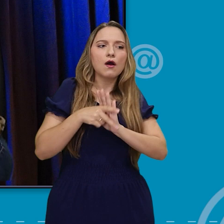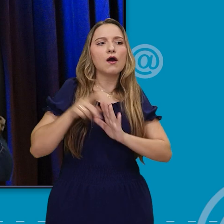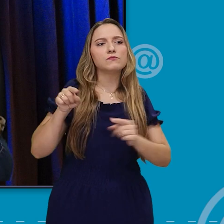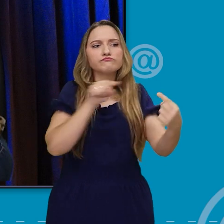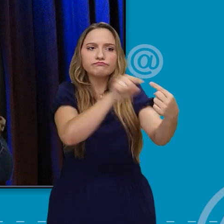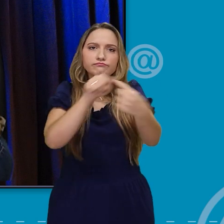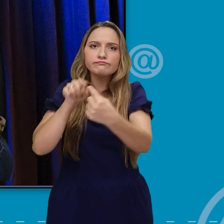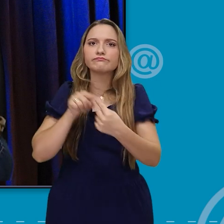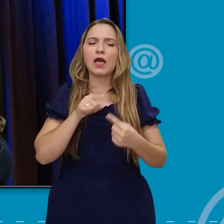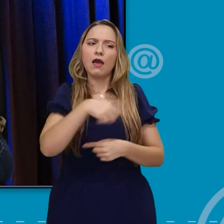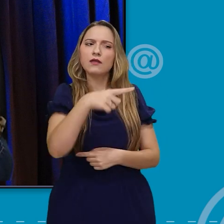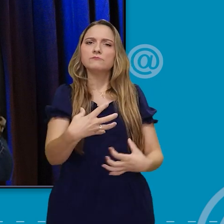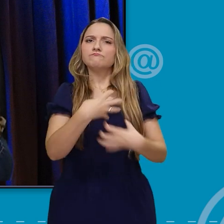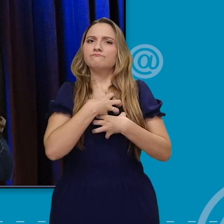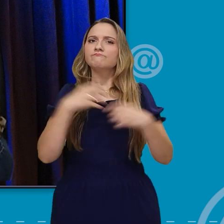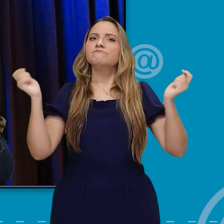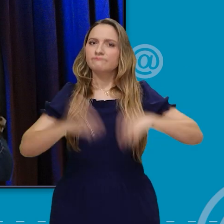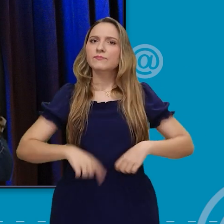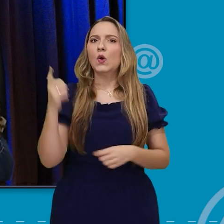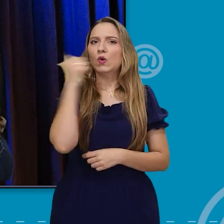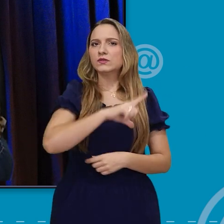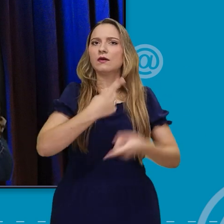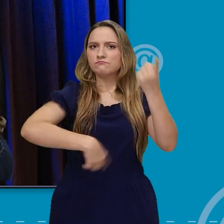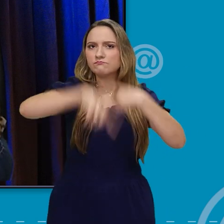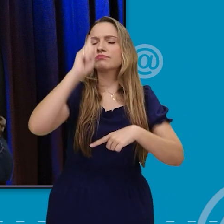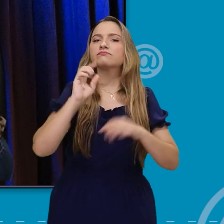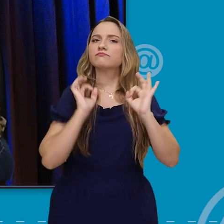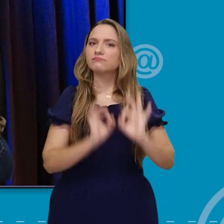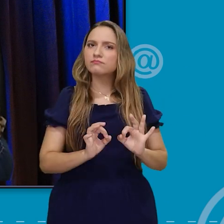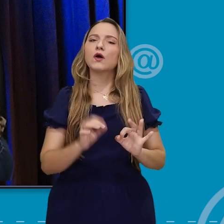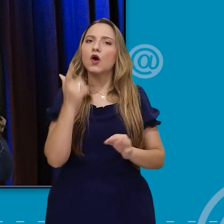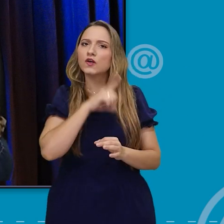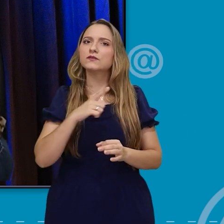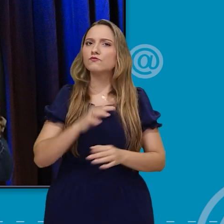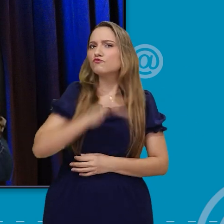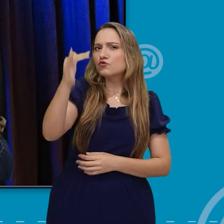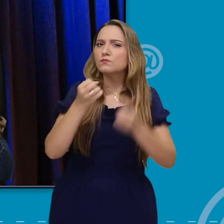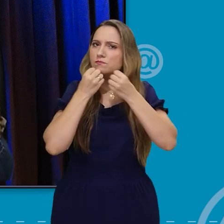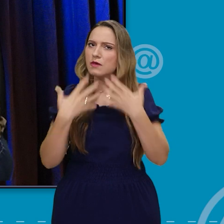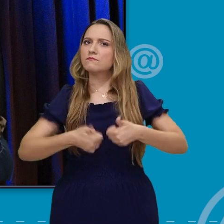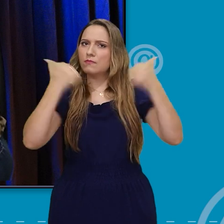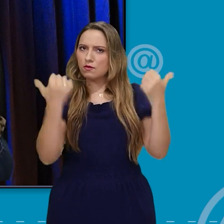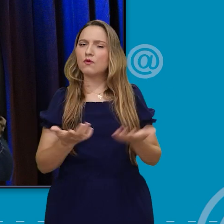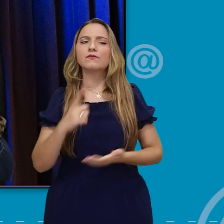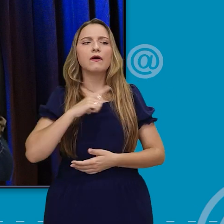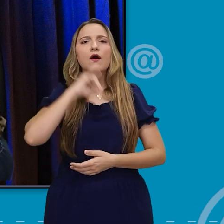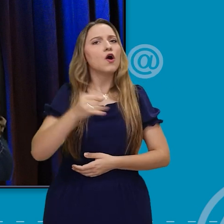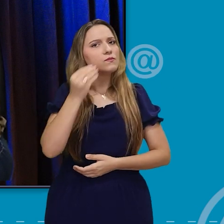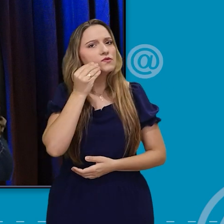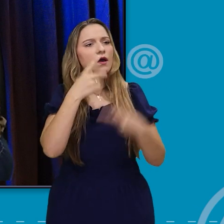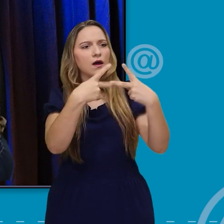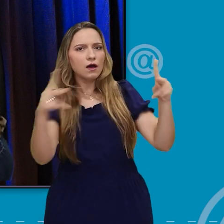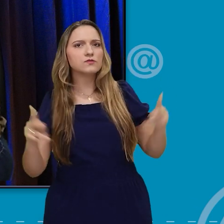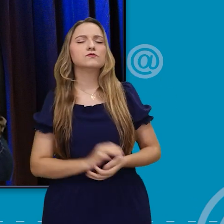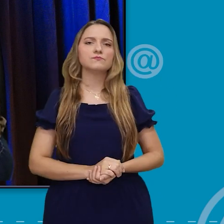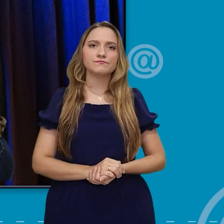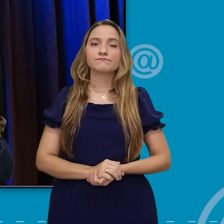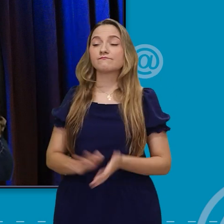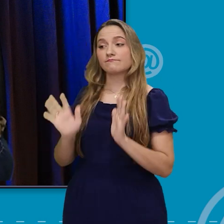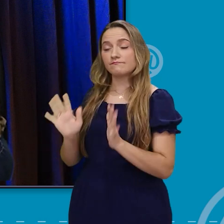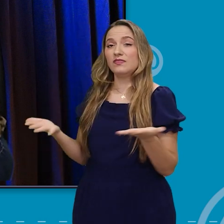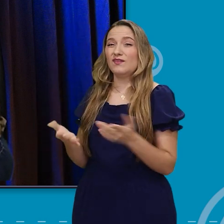pela igualdade no sentido de todo mundo ser igual, Então, você tem que ser igual a essa